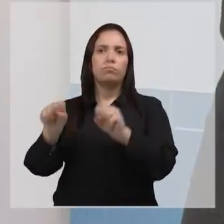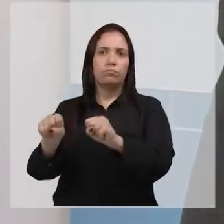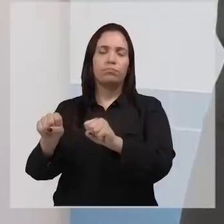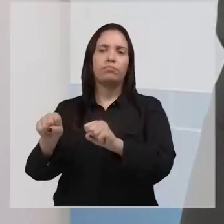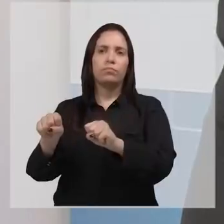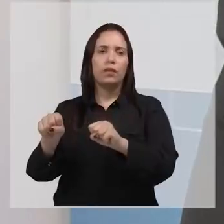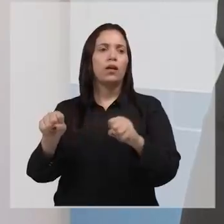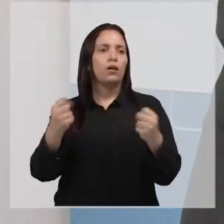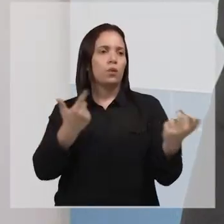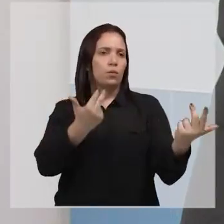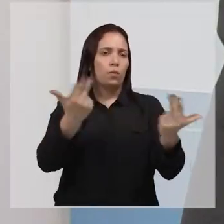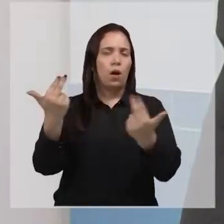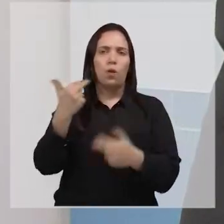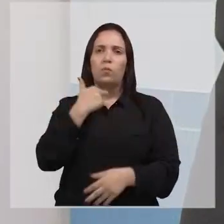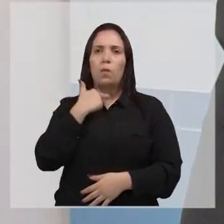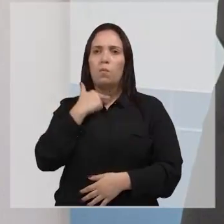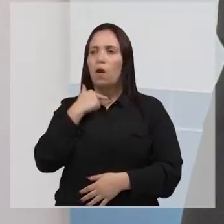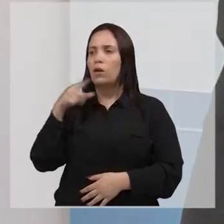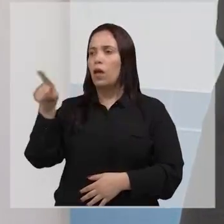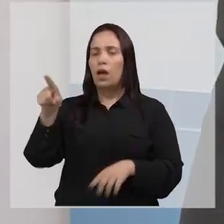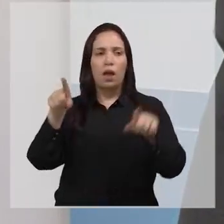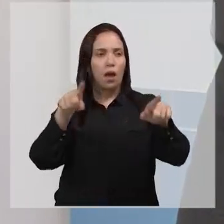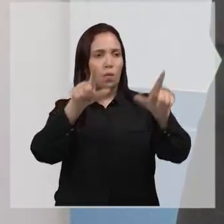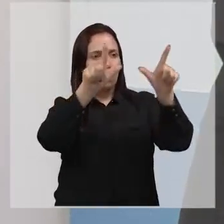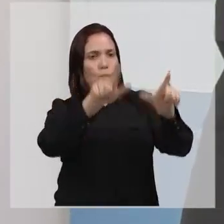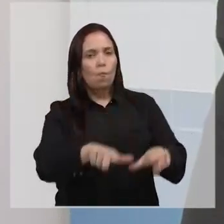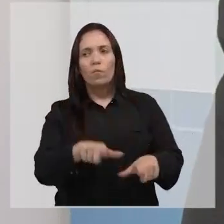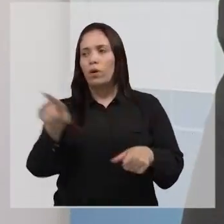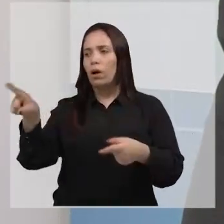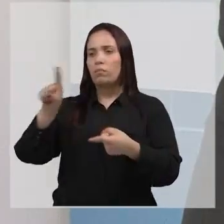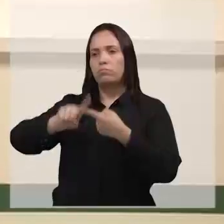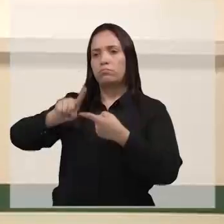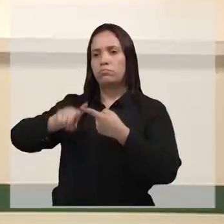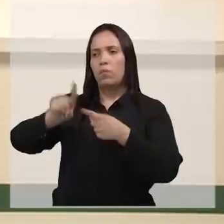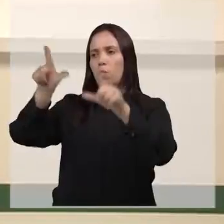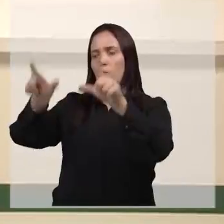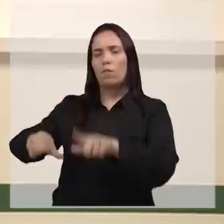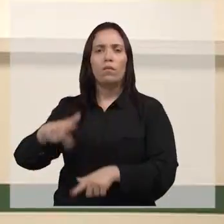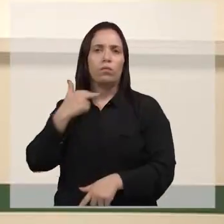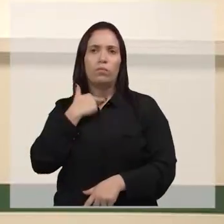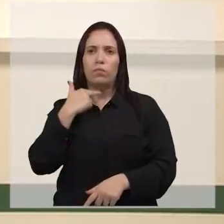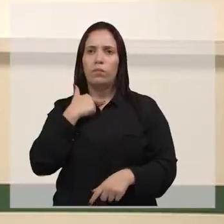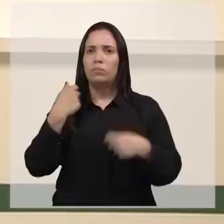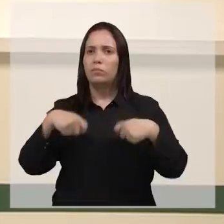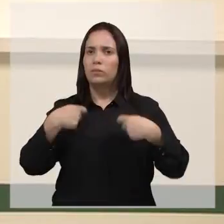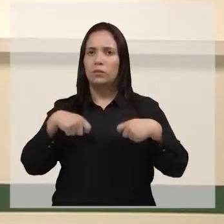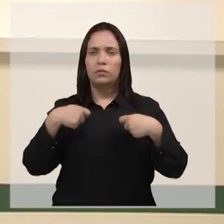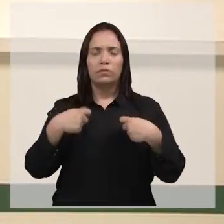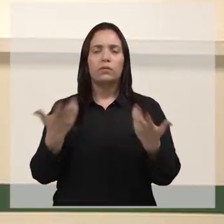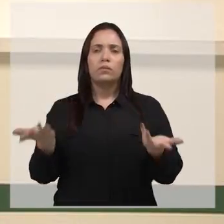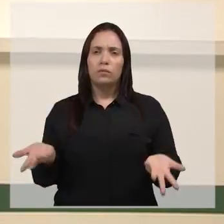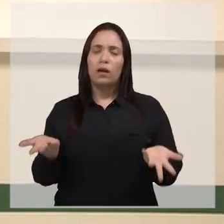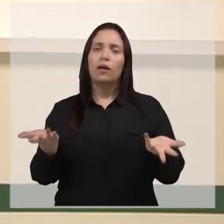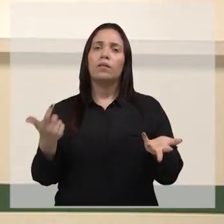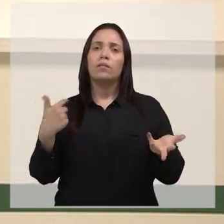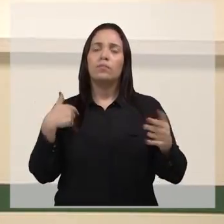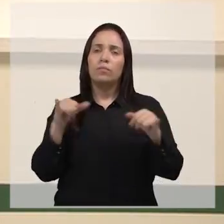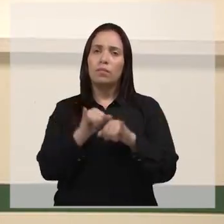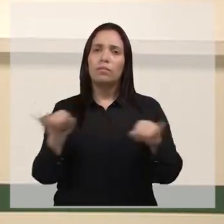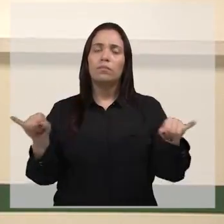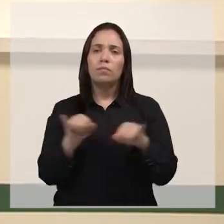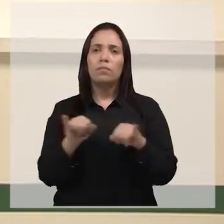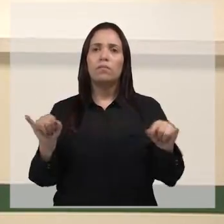Não tem nada a ver uma coisa com a outra. Cada cabeça é uma sentença. Essa frase é antiga, né? Dos nossos avós. Então, estou querendo dizer o